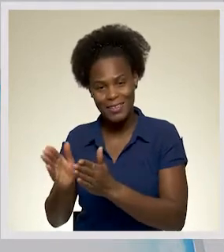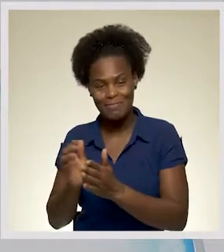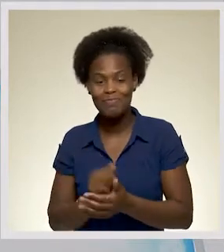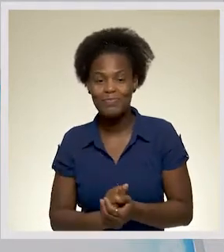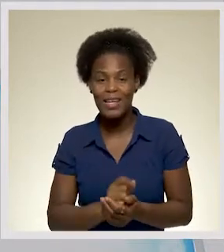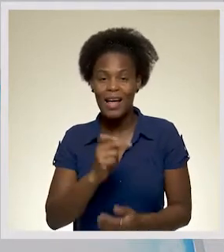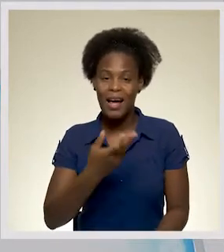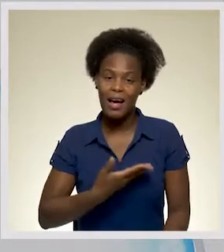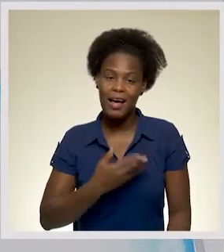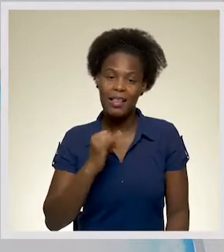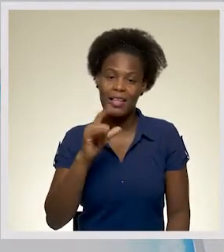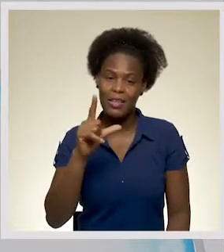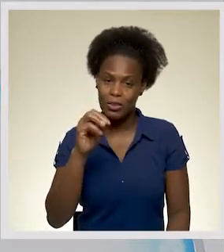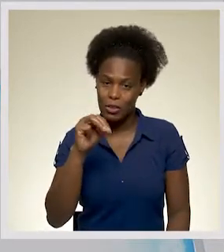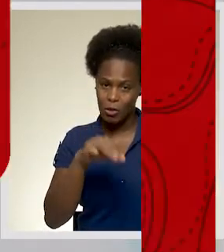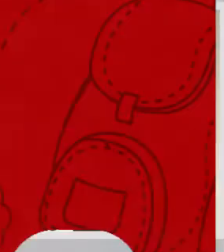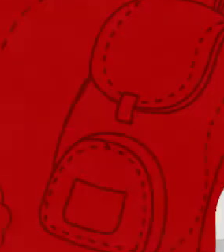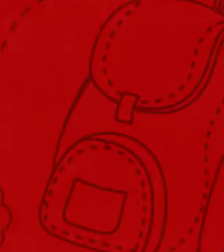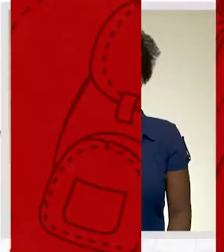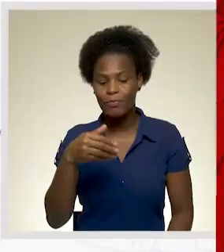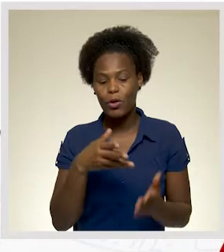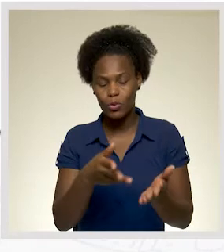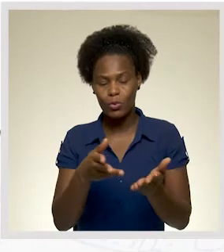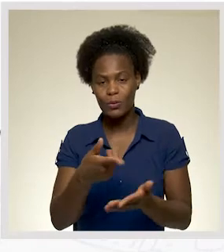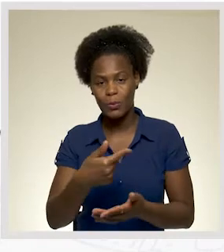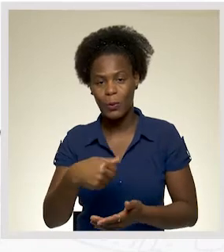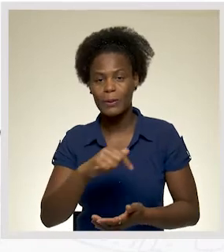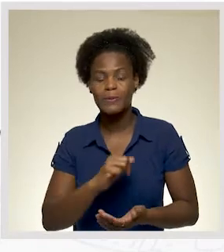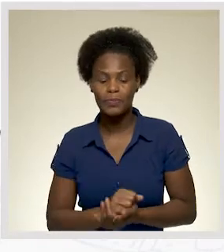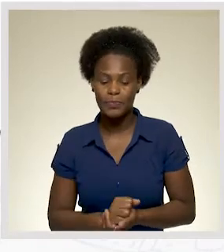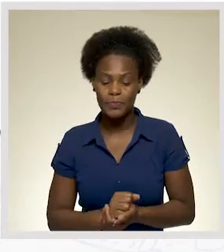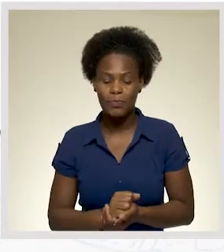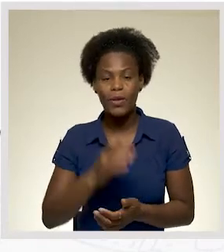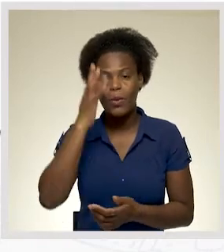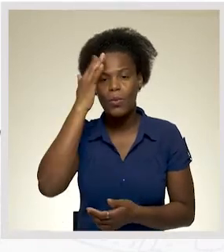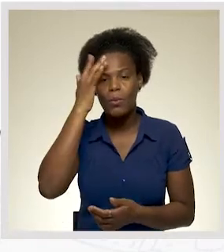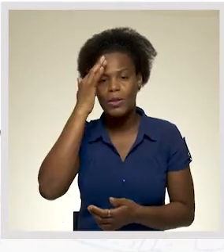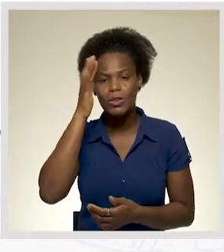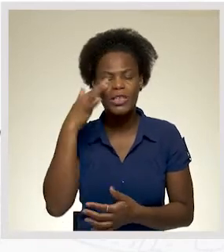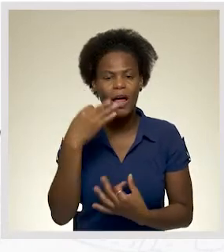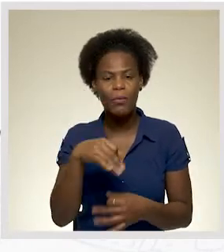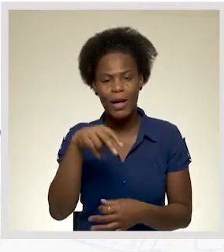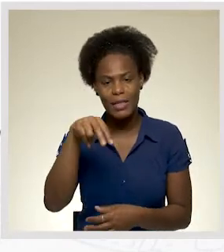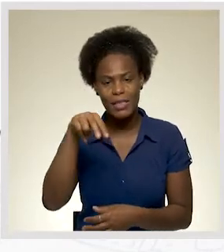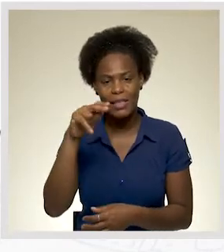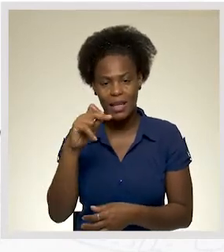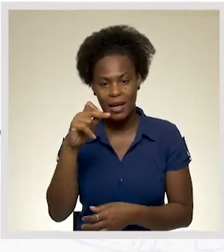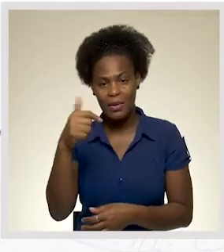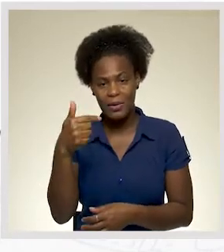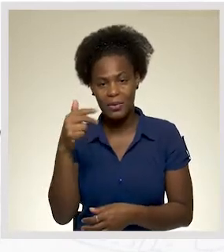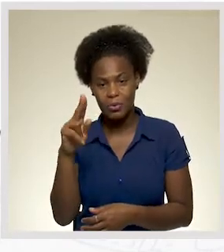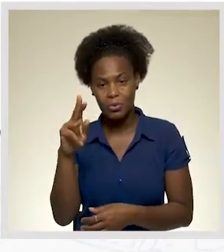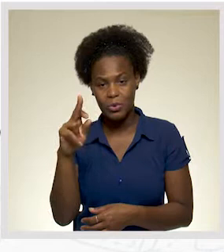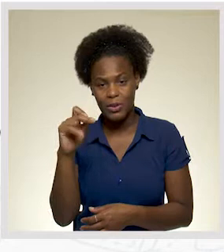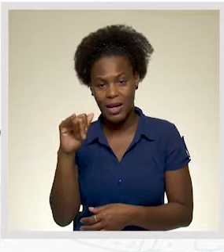O Adilson vai nos ajudar. O que são números naturais? São os números que